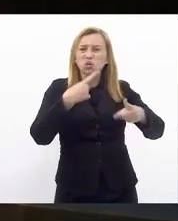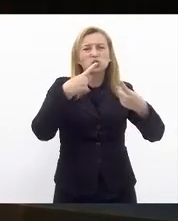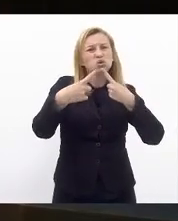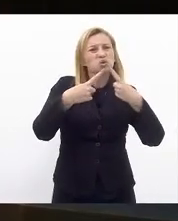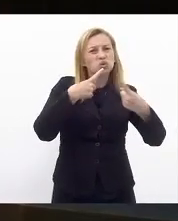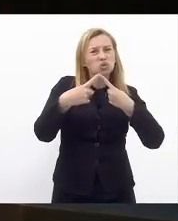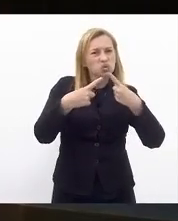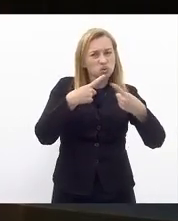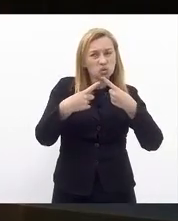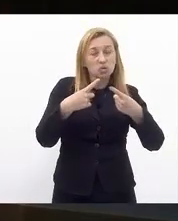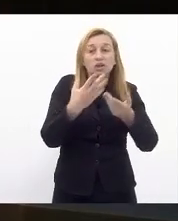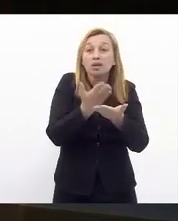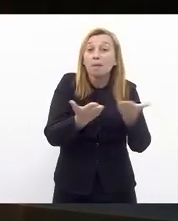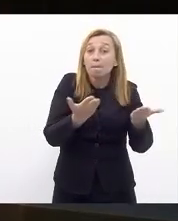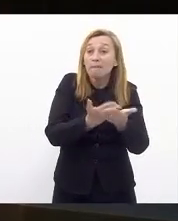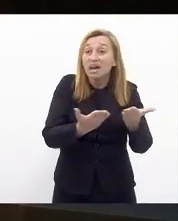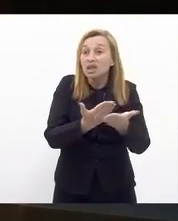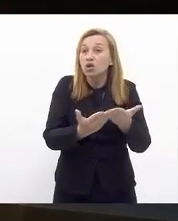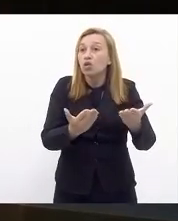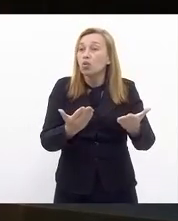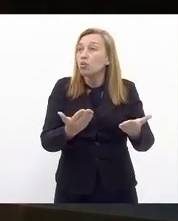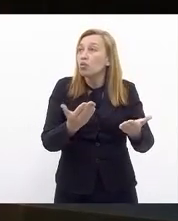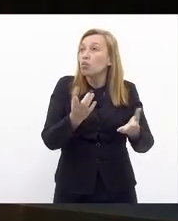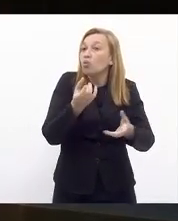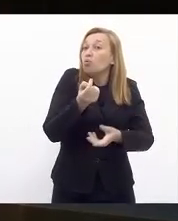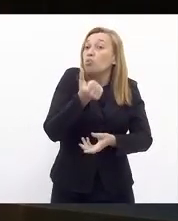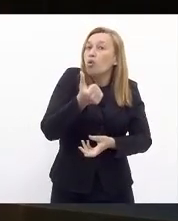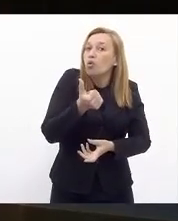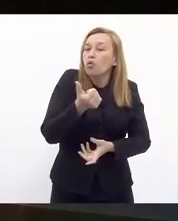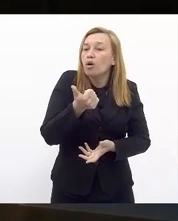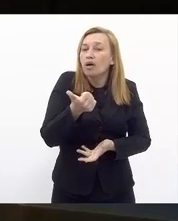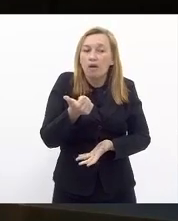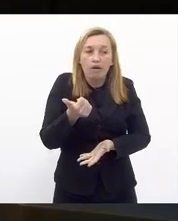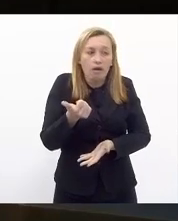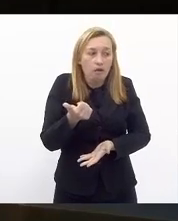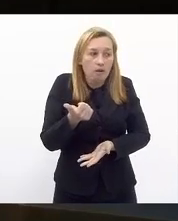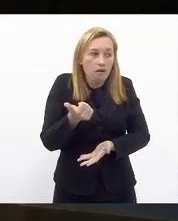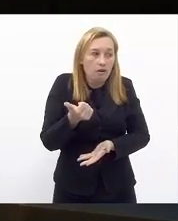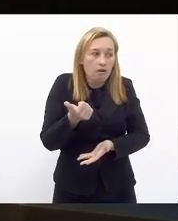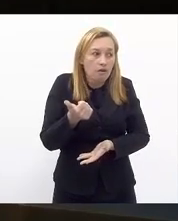discutidas e a gente perde um pouco a assimetria